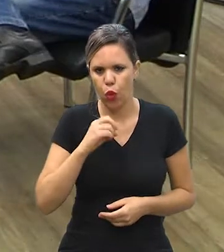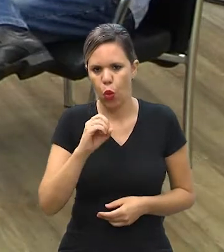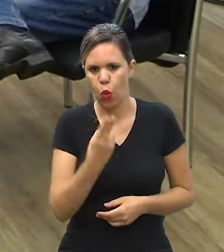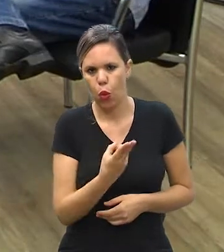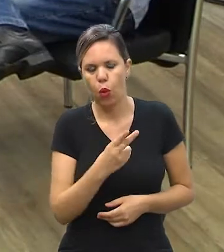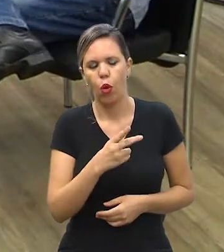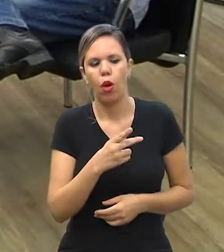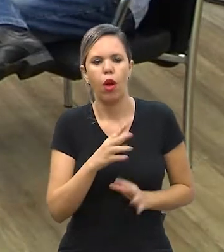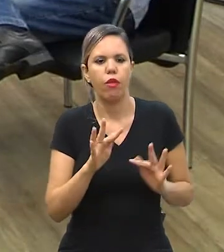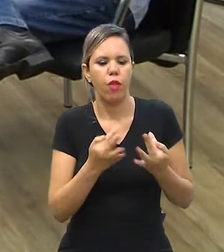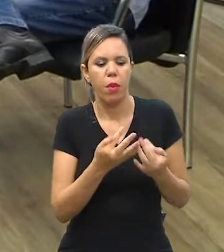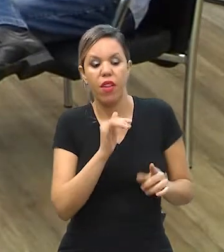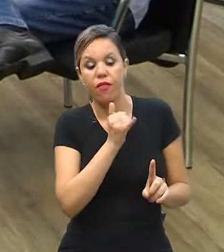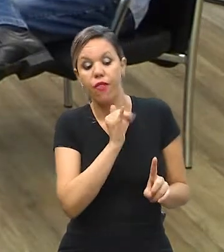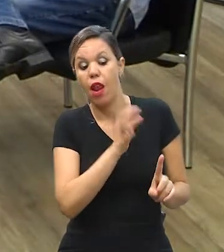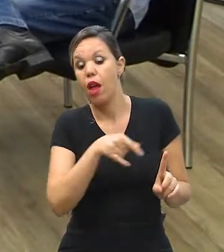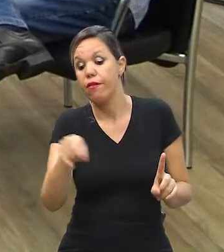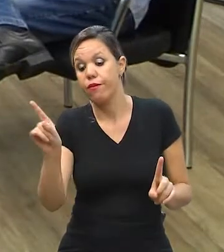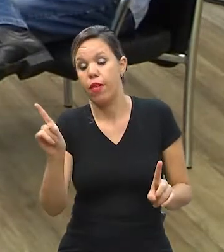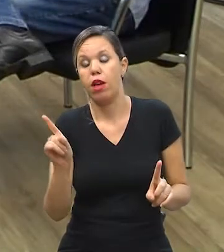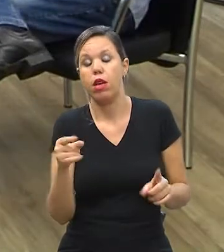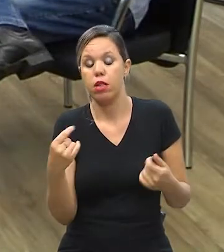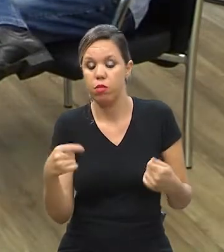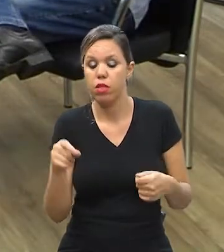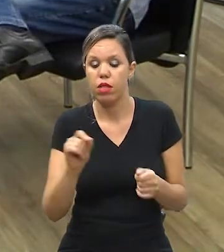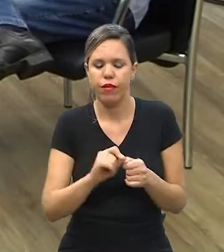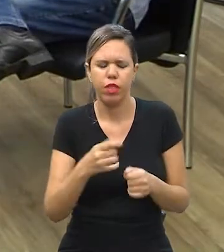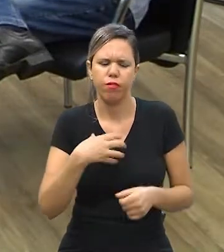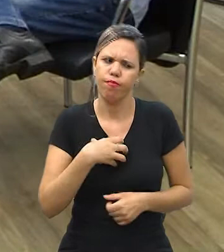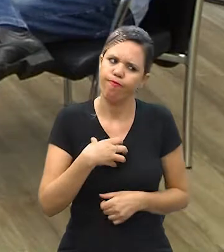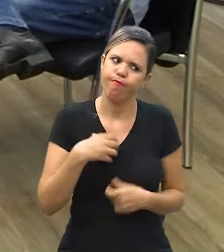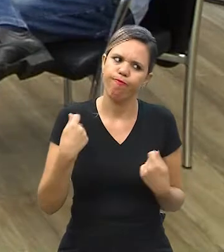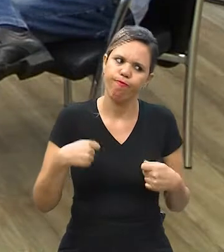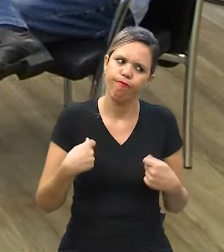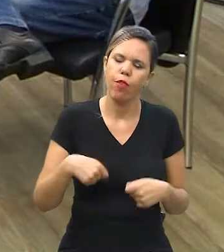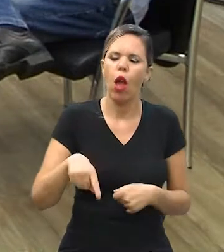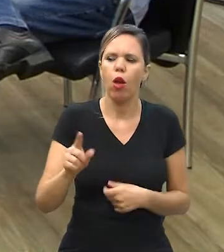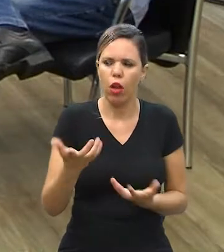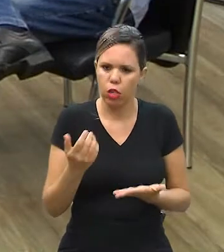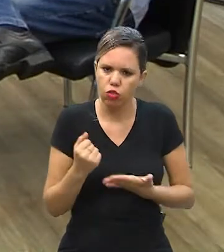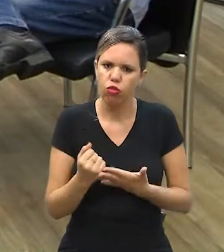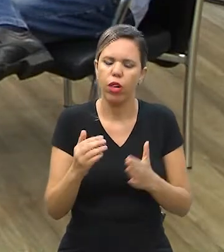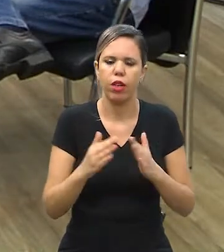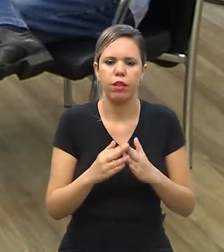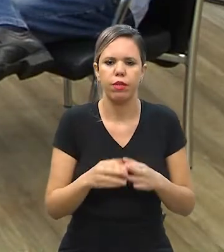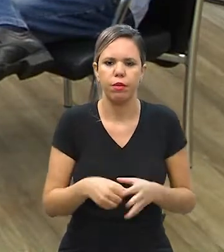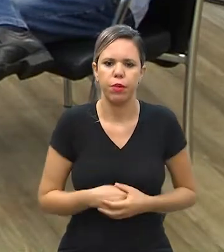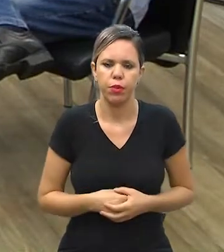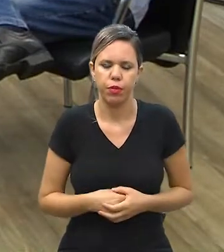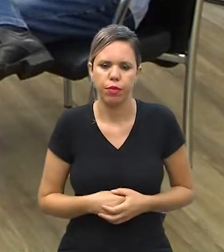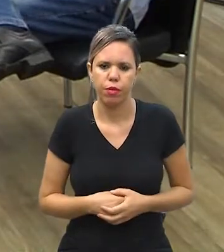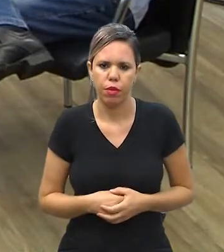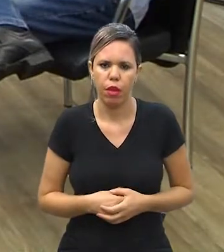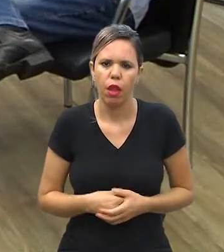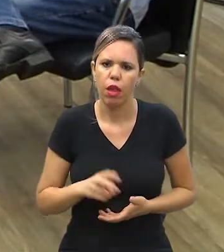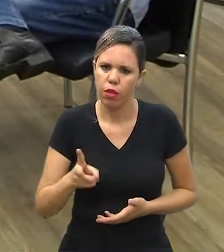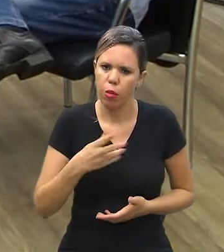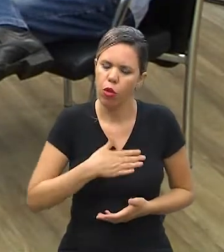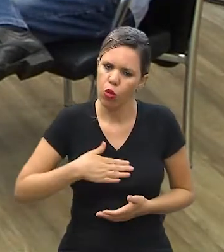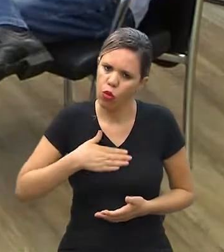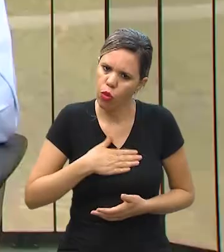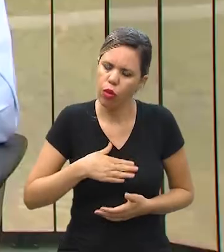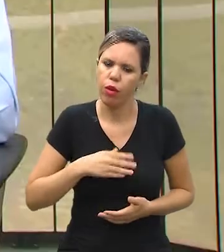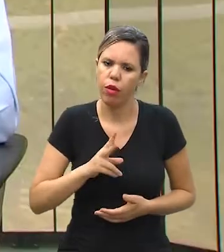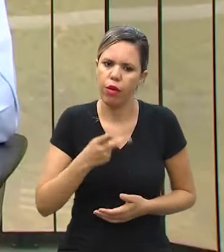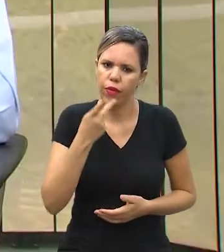uma influência, os pais conversavam com você, ou você sentia essa necessidade, bom, quero ajudar aqui em casa também? Não, eu sempre gostei, eu sempre